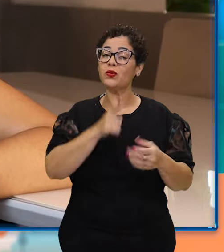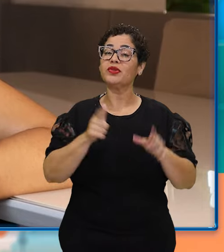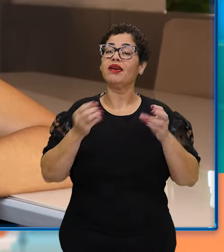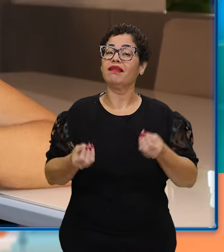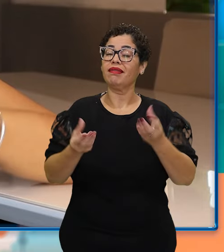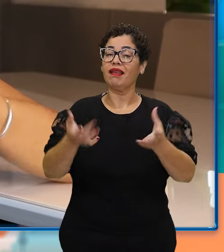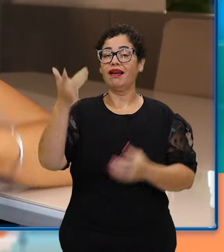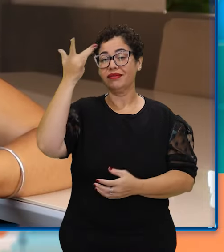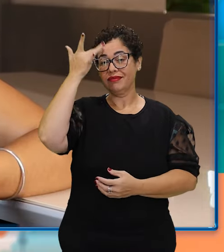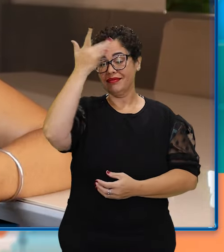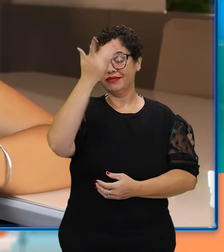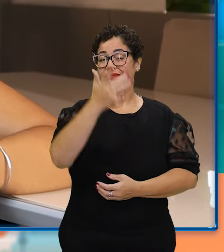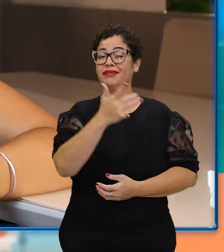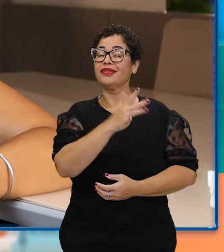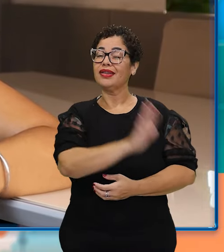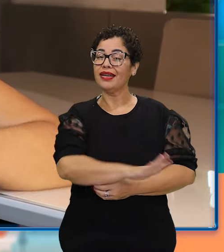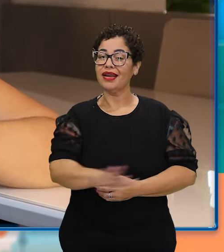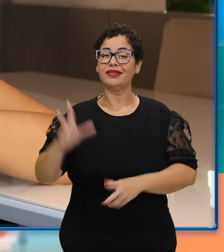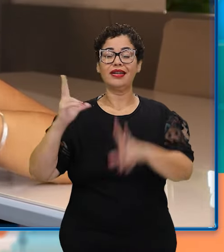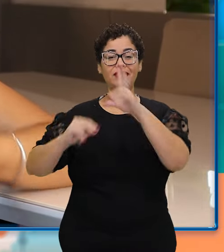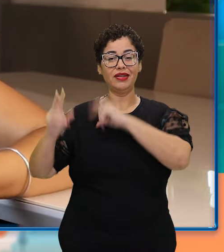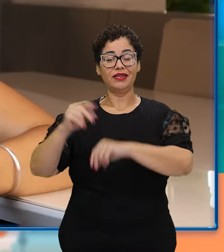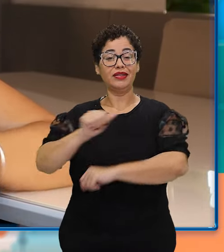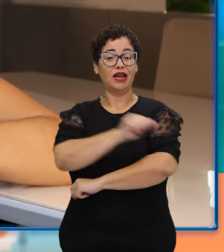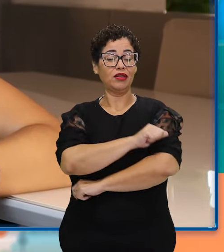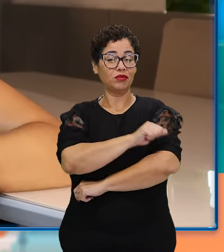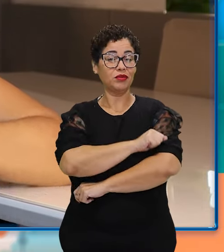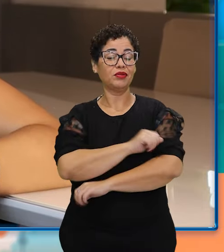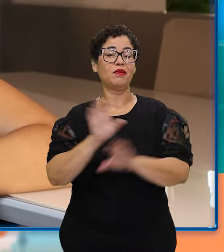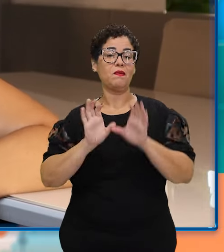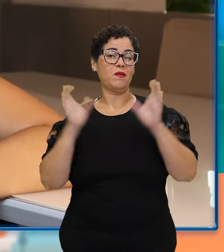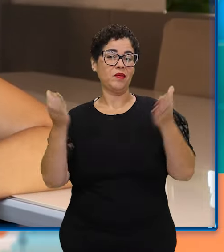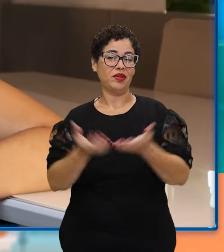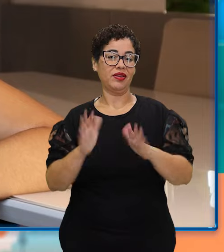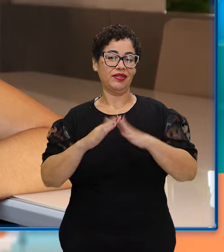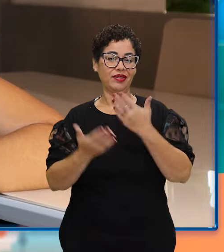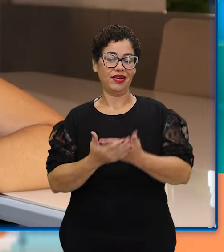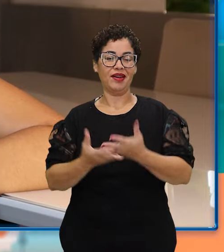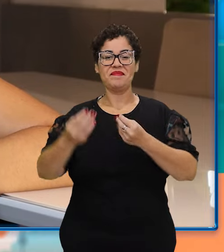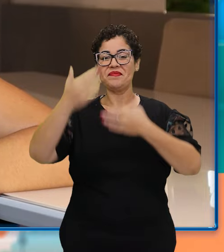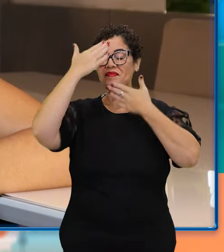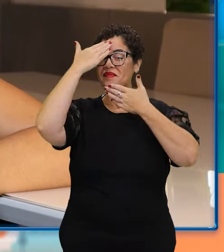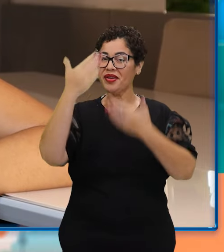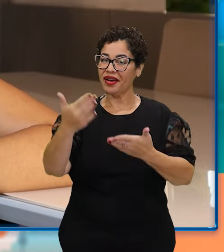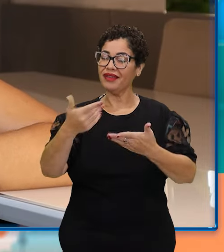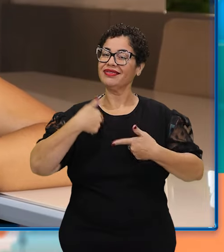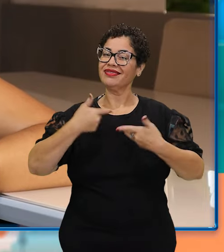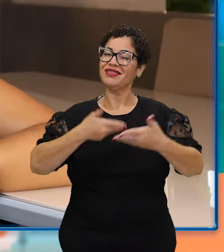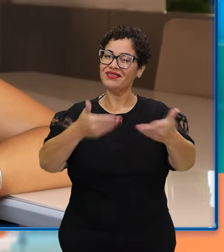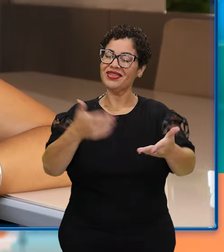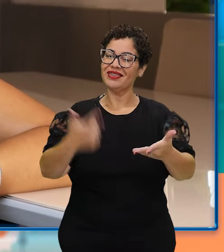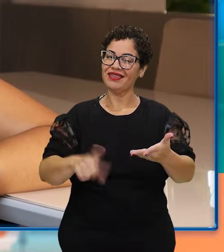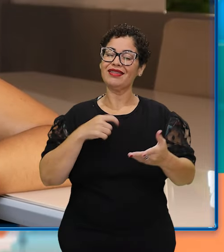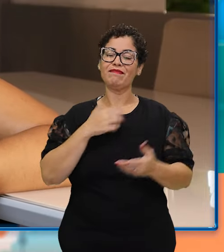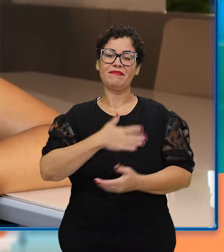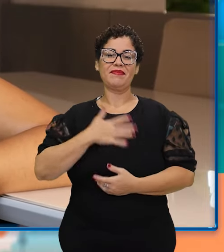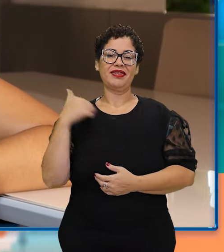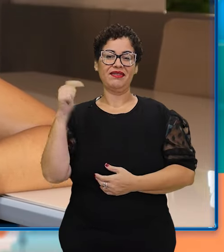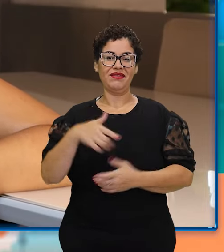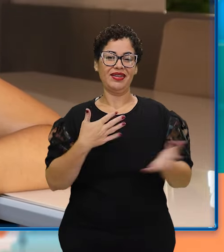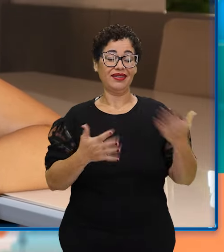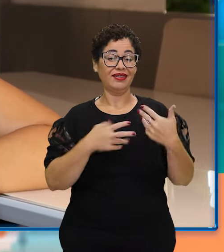saúde mental das crianças, adolescentes, dos alunos e da comunidade escolar. Muito obrigada, Dani, pelo convite mais uma vez. É sempre um